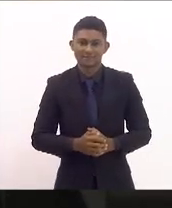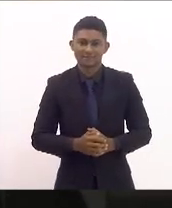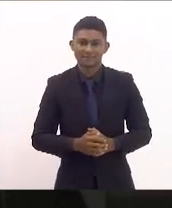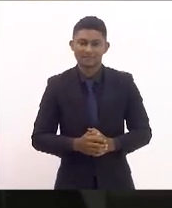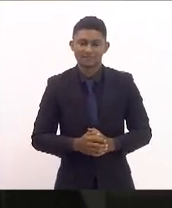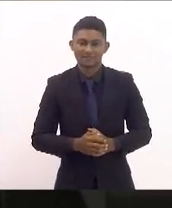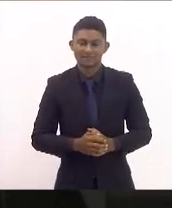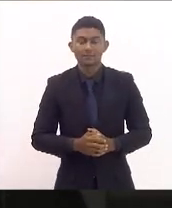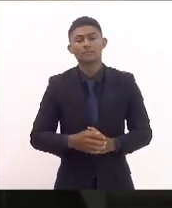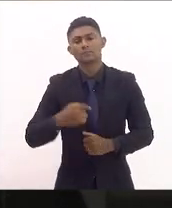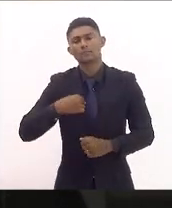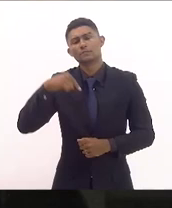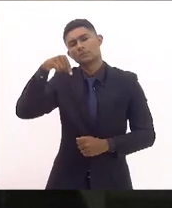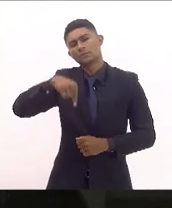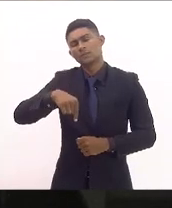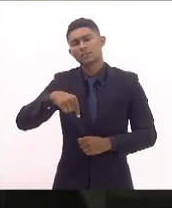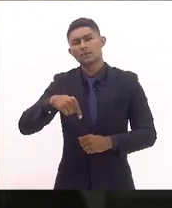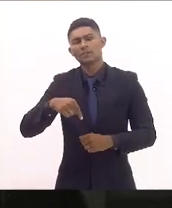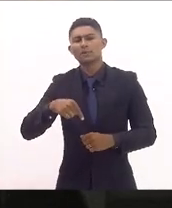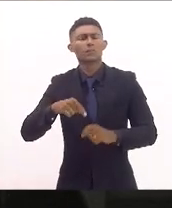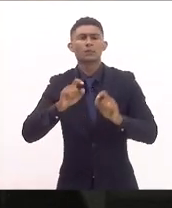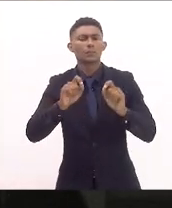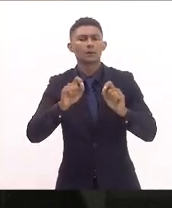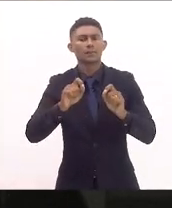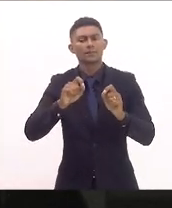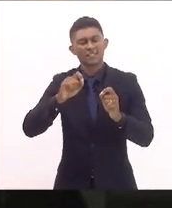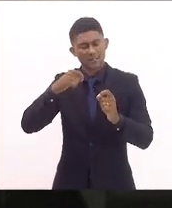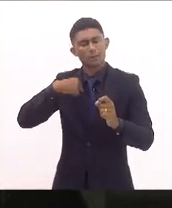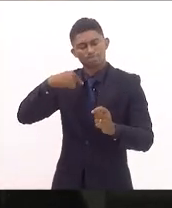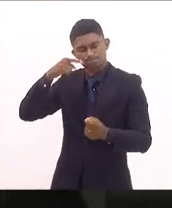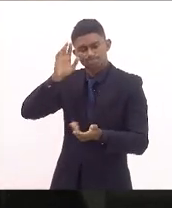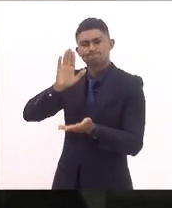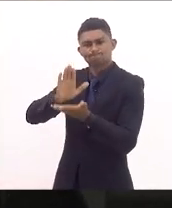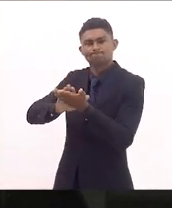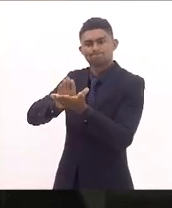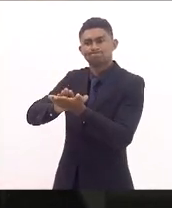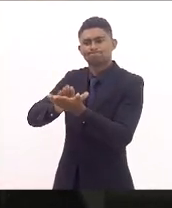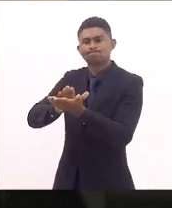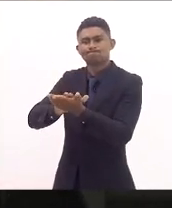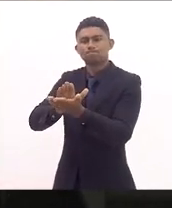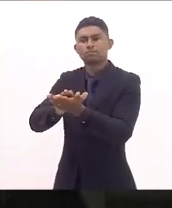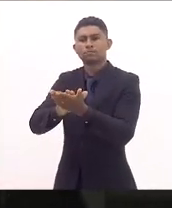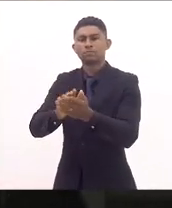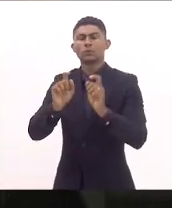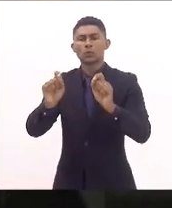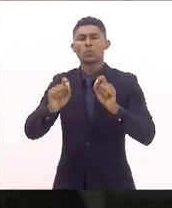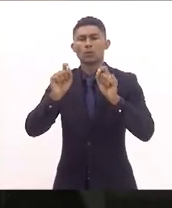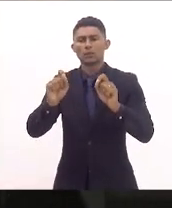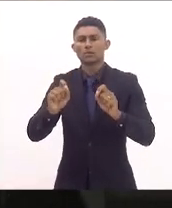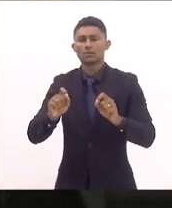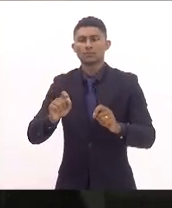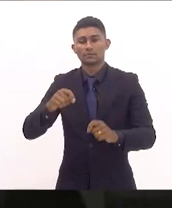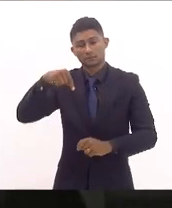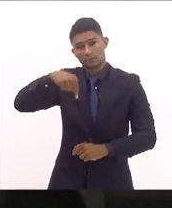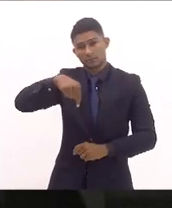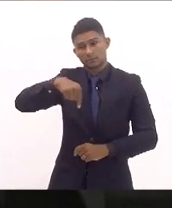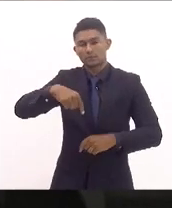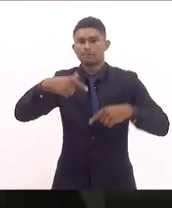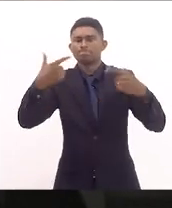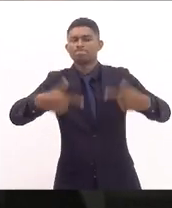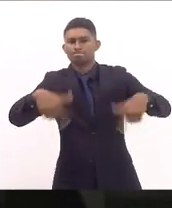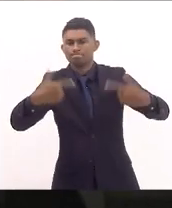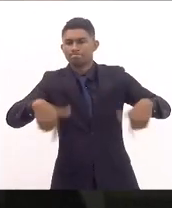eu queria a elogiar e o trabalho que estamos recebendo